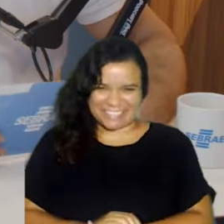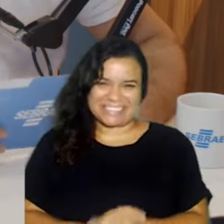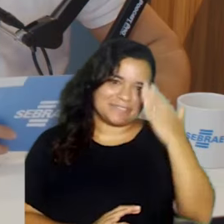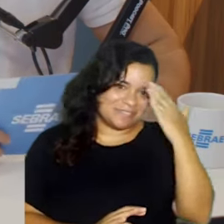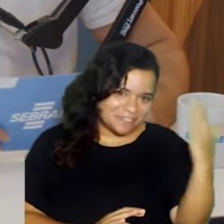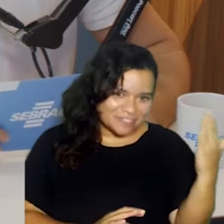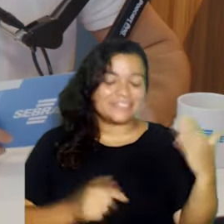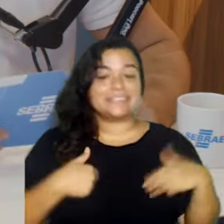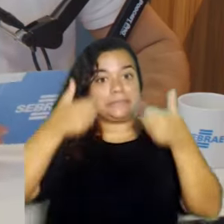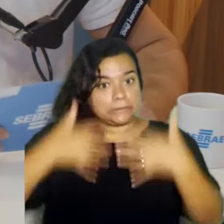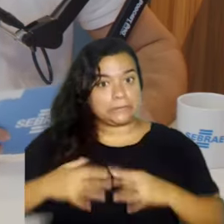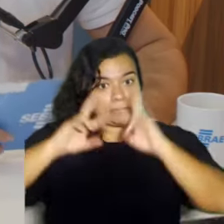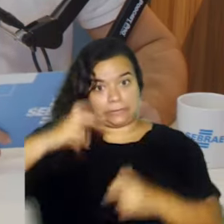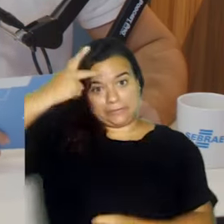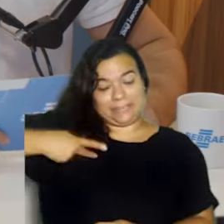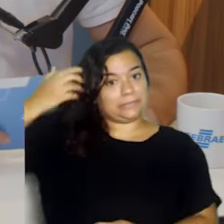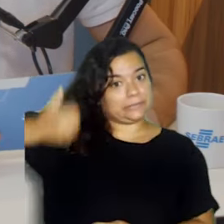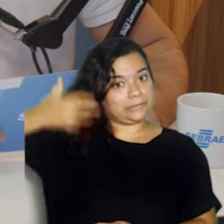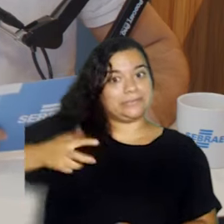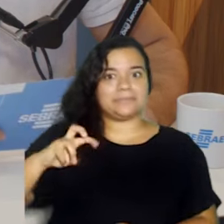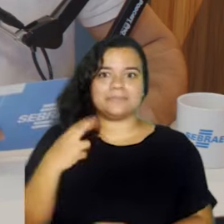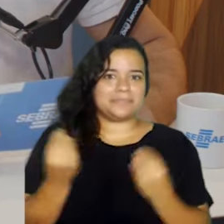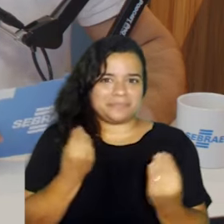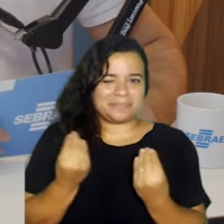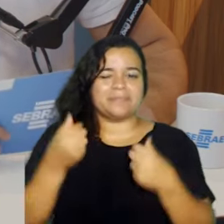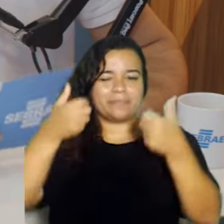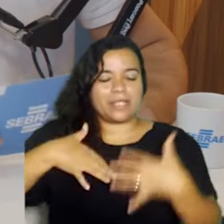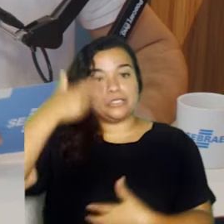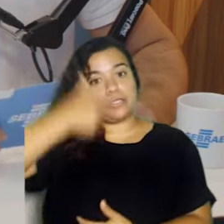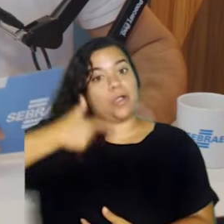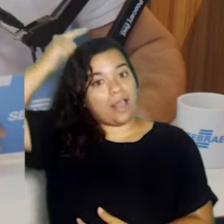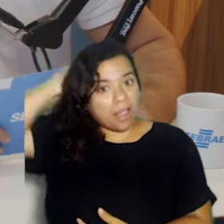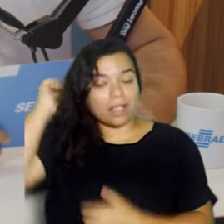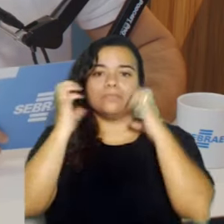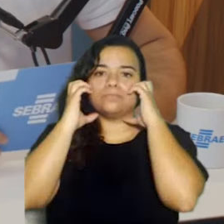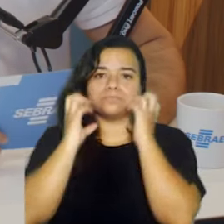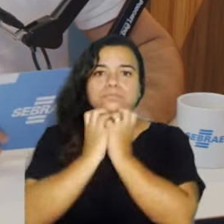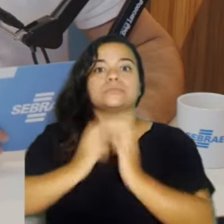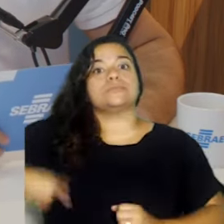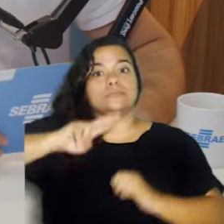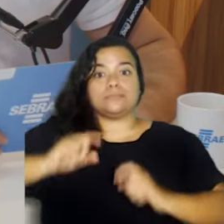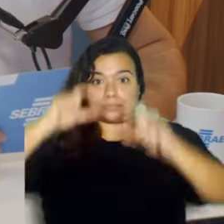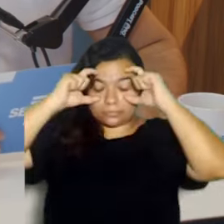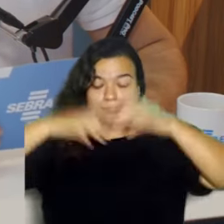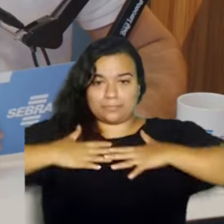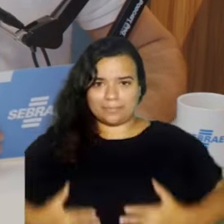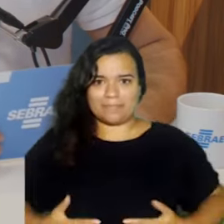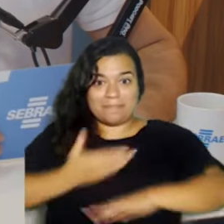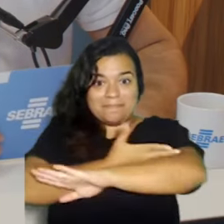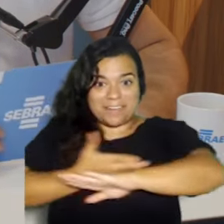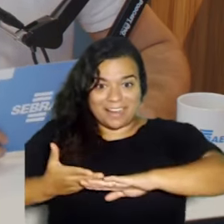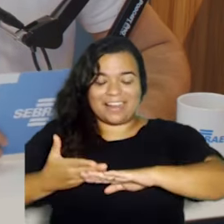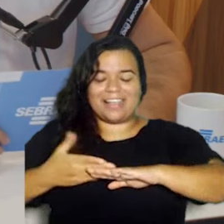continuando aqui eu vou fazer minha autodescrição né e sou um rapaz careca uso barba tô utilizando um óculos uma camiseta